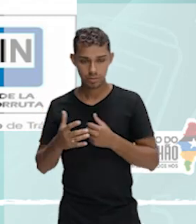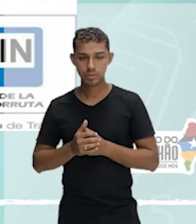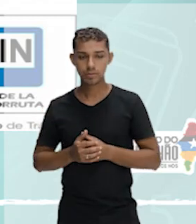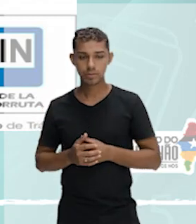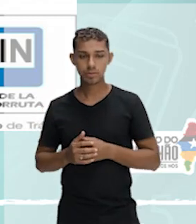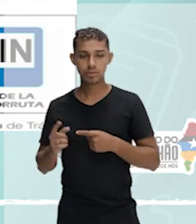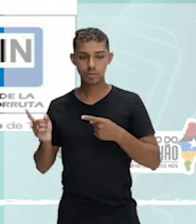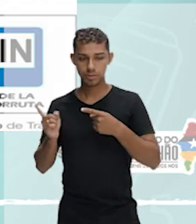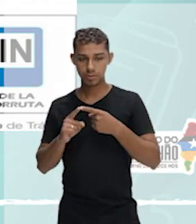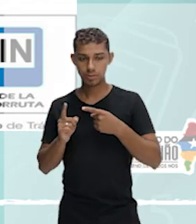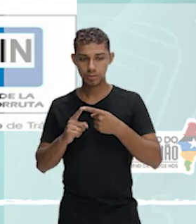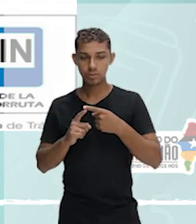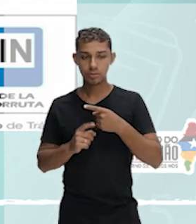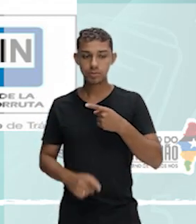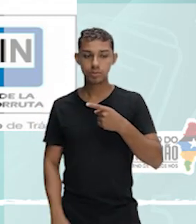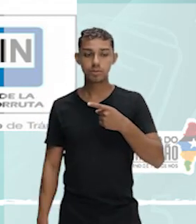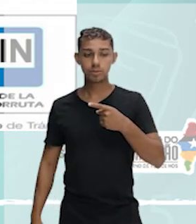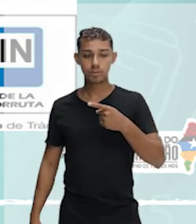tenho señales